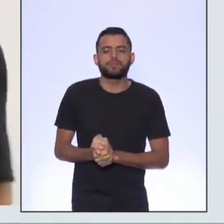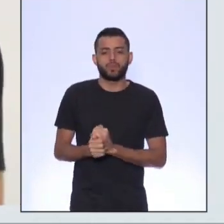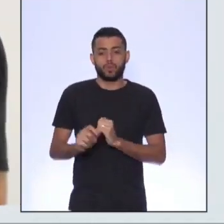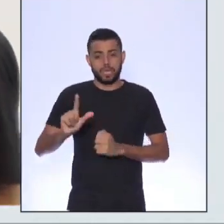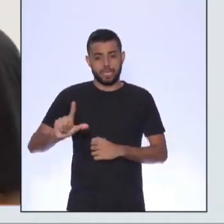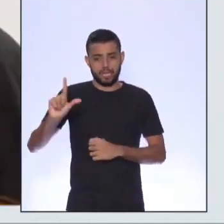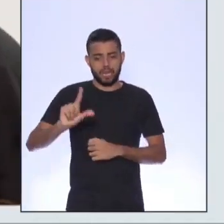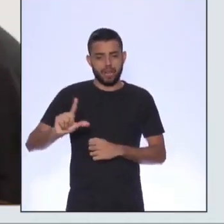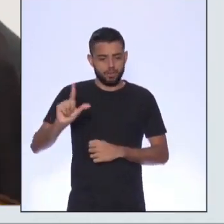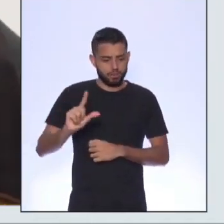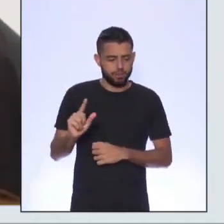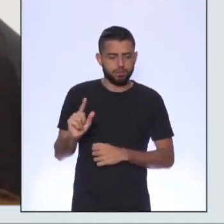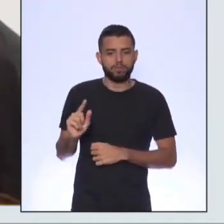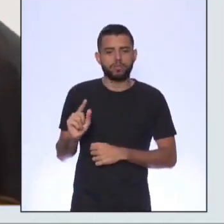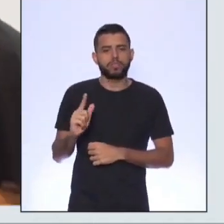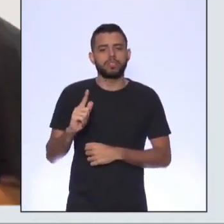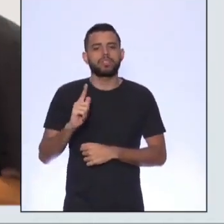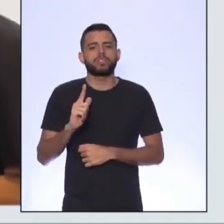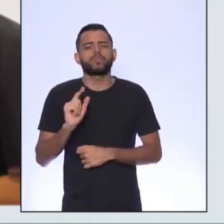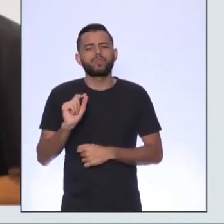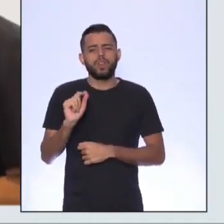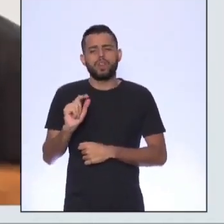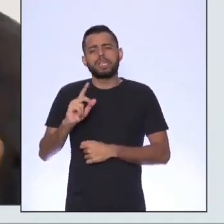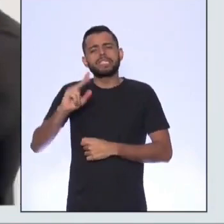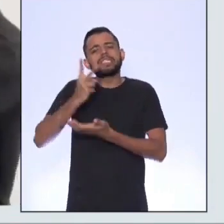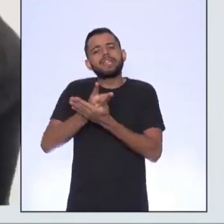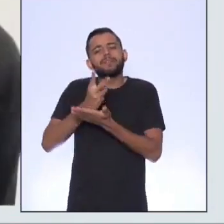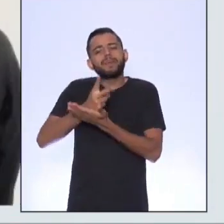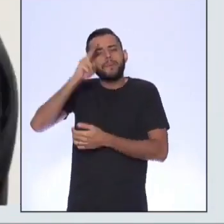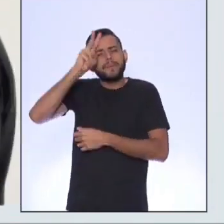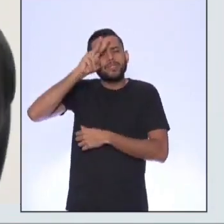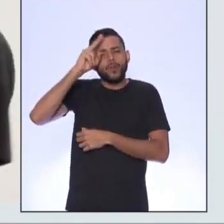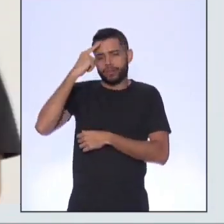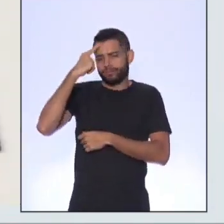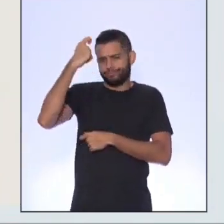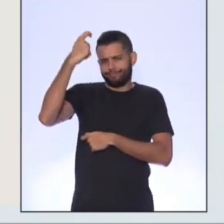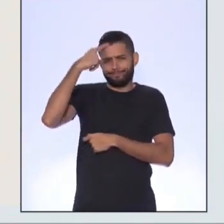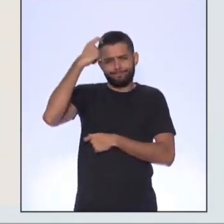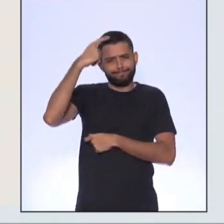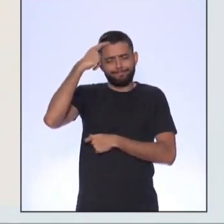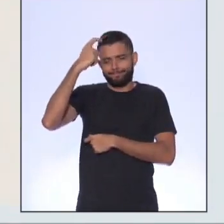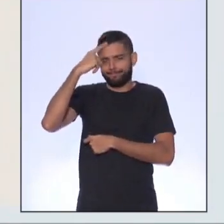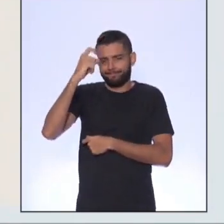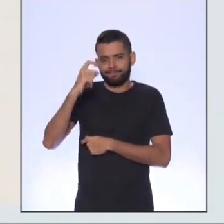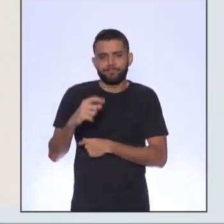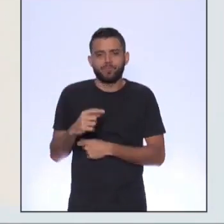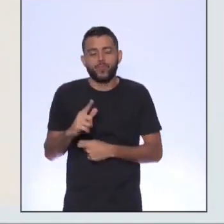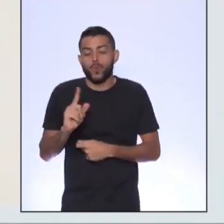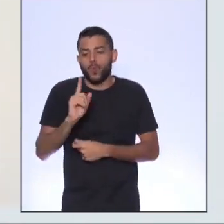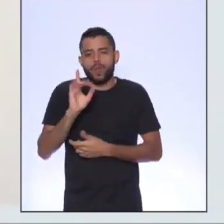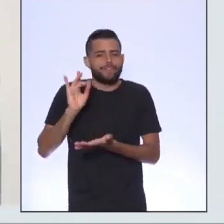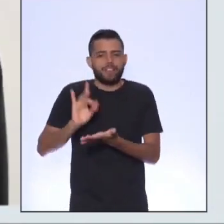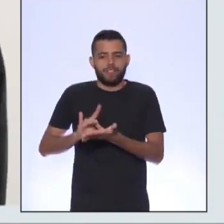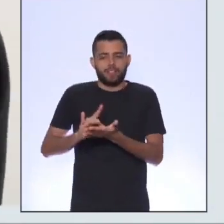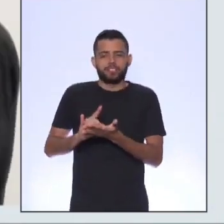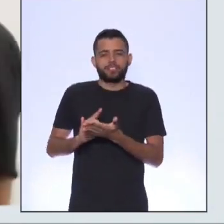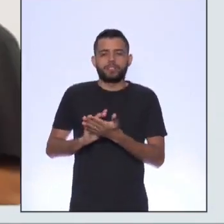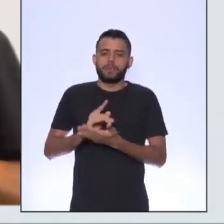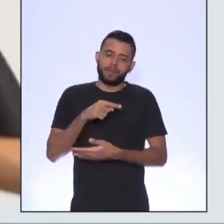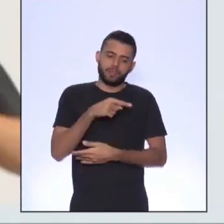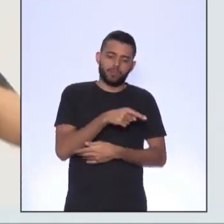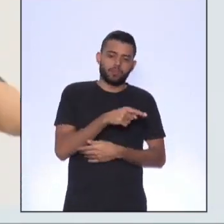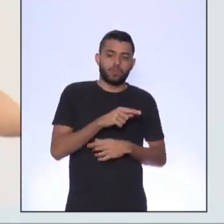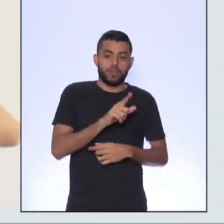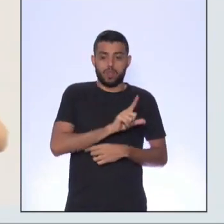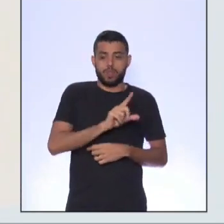literário, ele é fictício, tá? Ele é uma criação livre, sem compromisso com a verdade, enquanto que o texto não